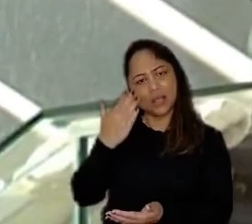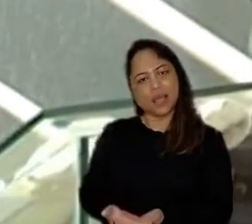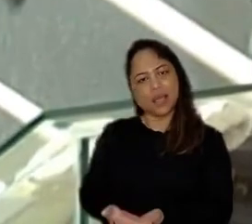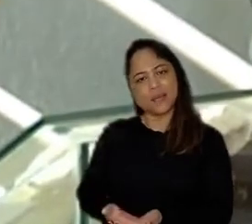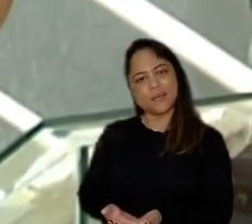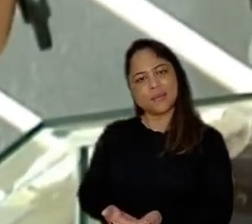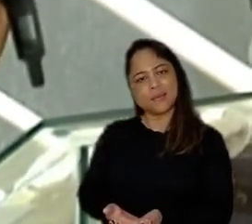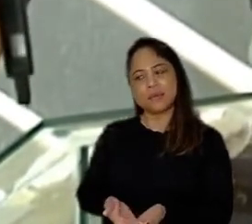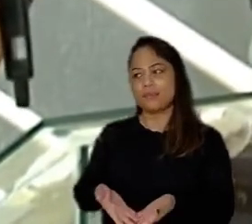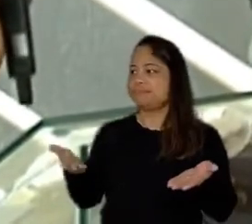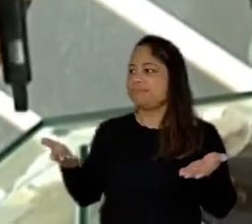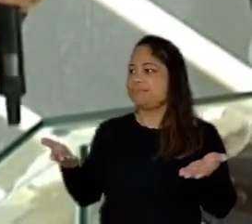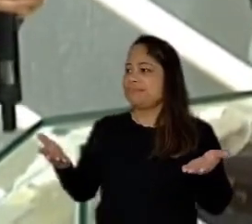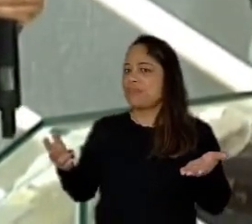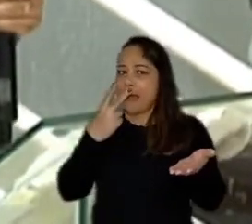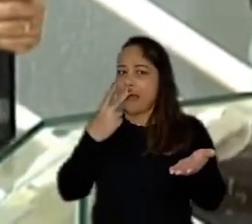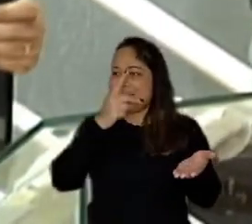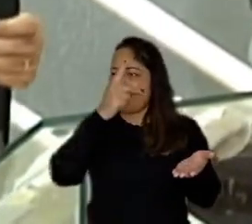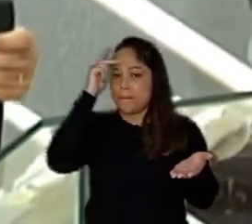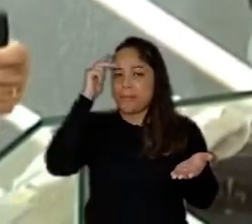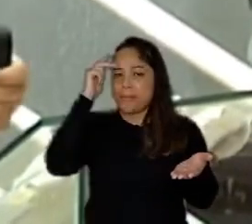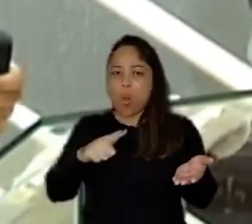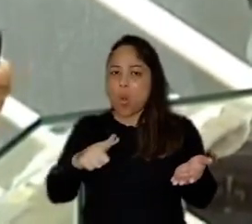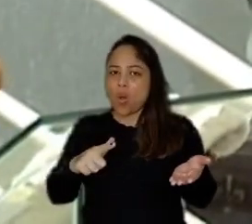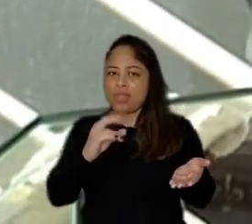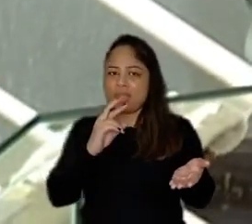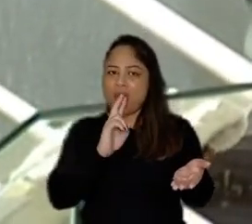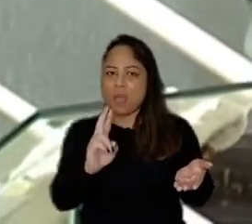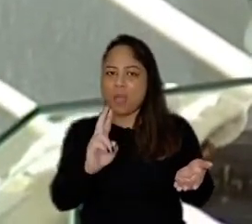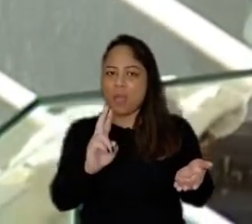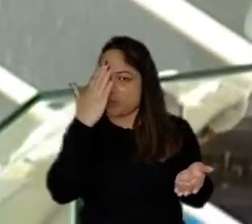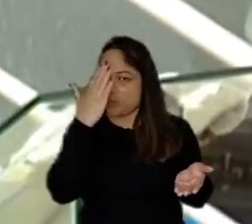Metade já não consegue mais dizer que crê.